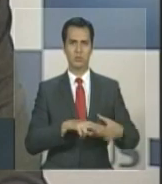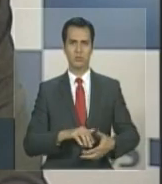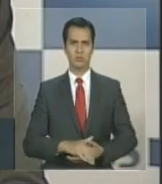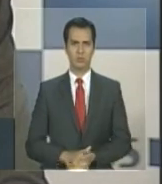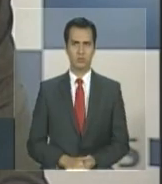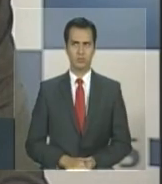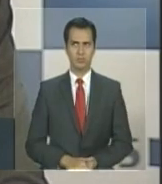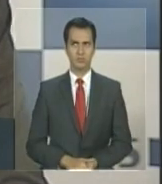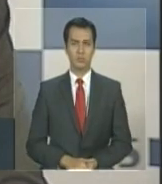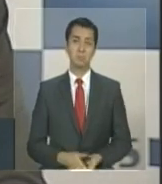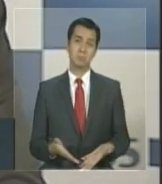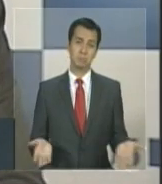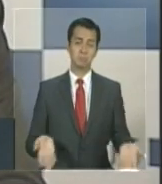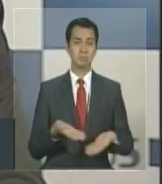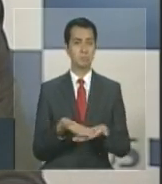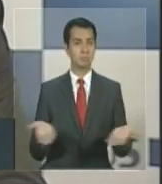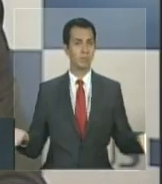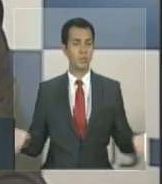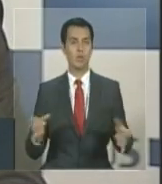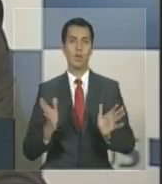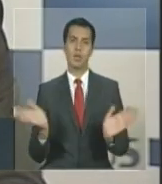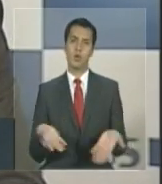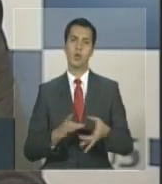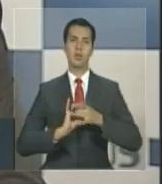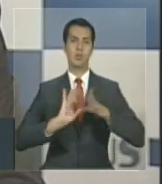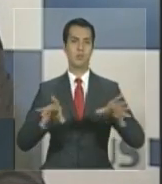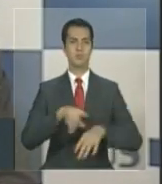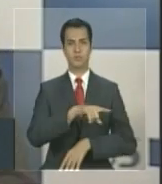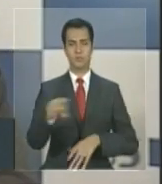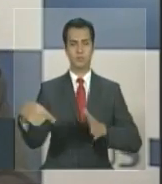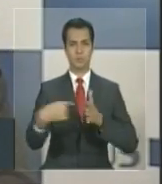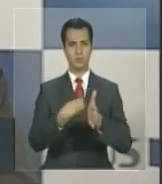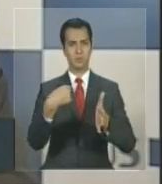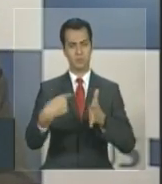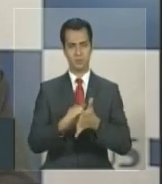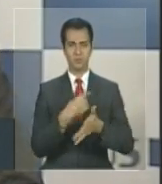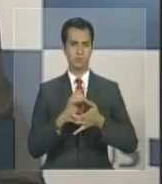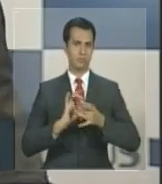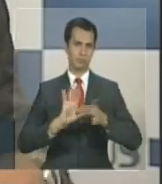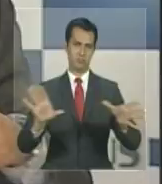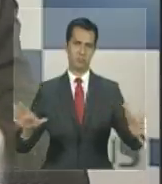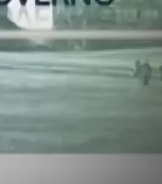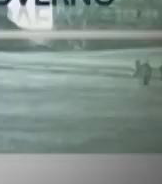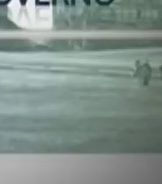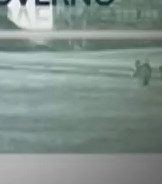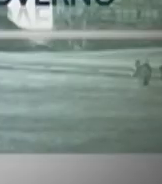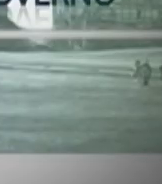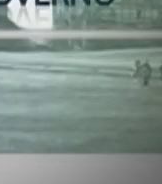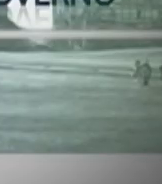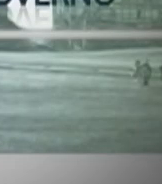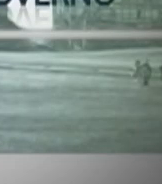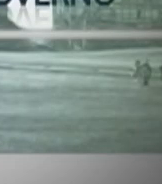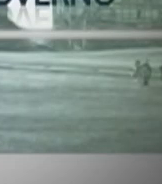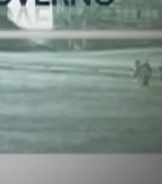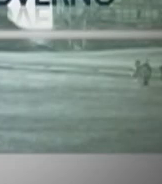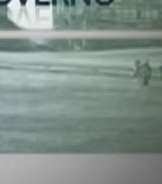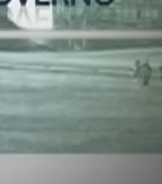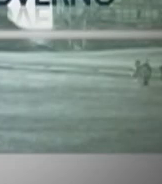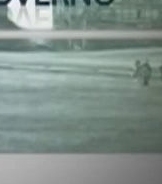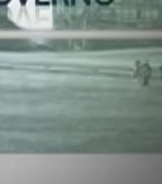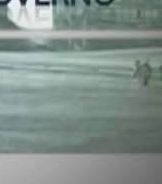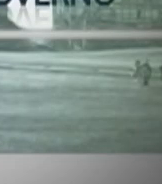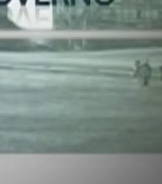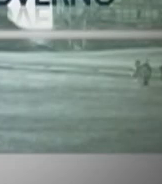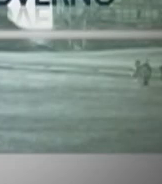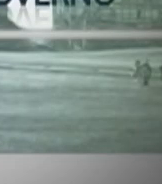essa. Acho que é isso, e abrir para as perguntas de todos. Como que a gente vai fazer? Muito obrigado. Você acompanhou o lançamento